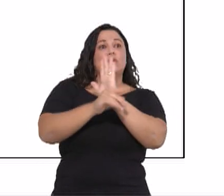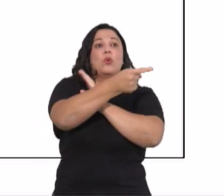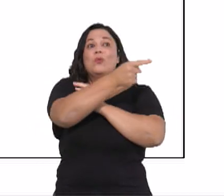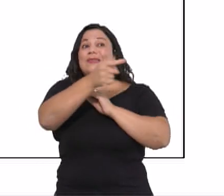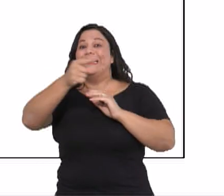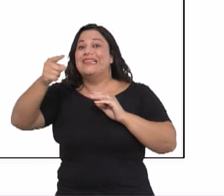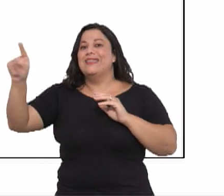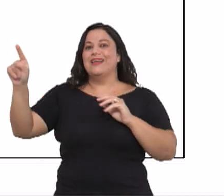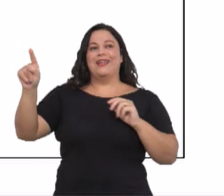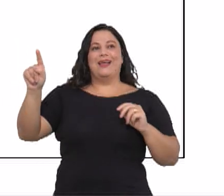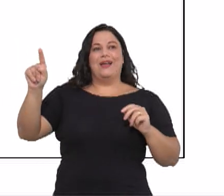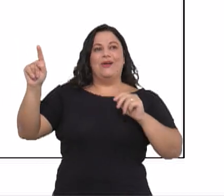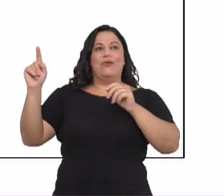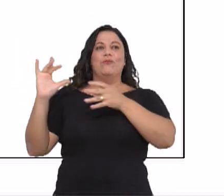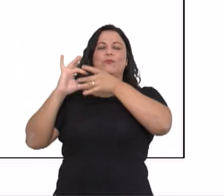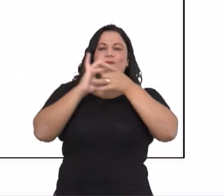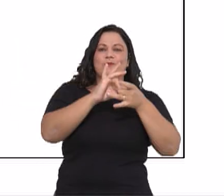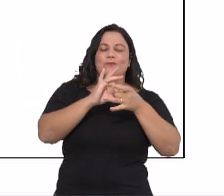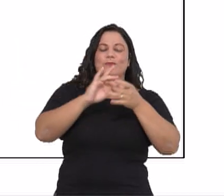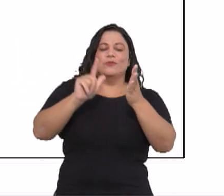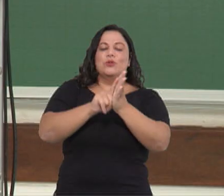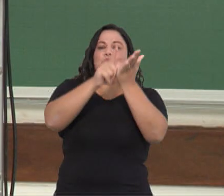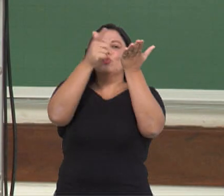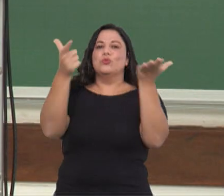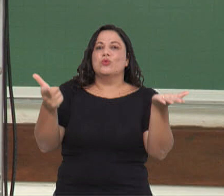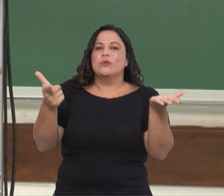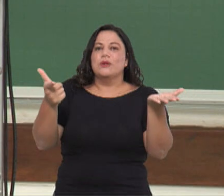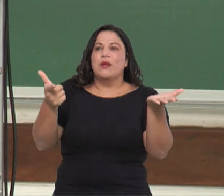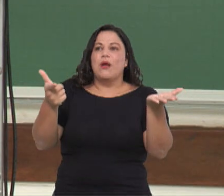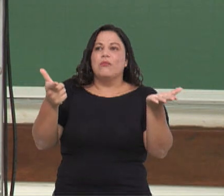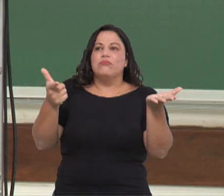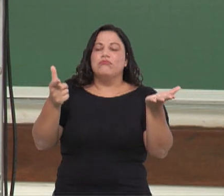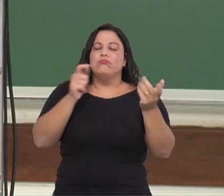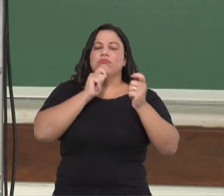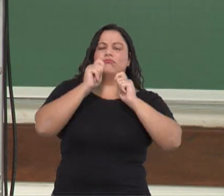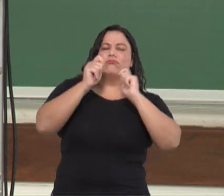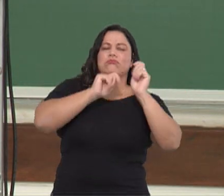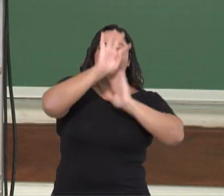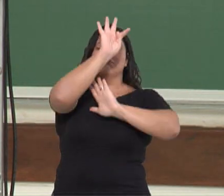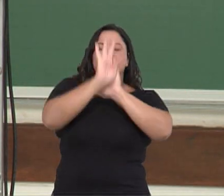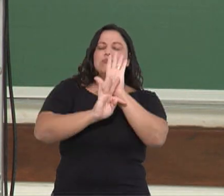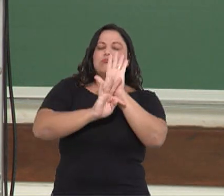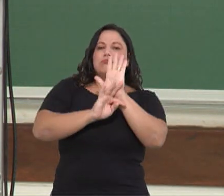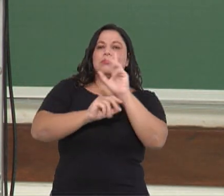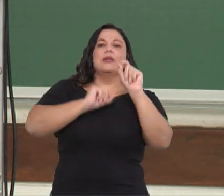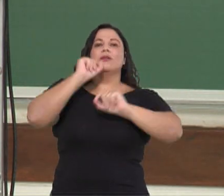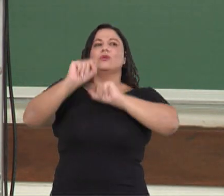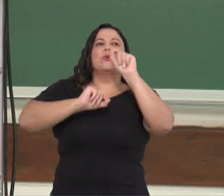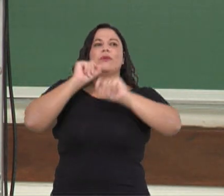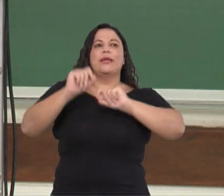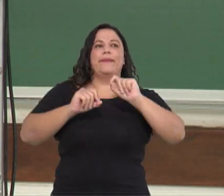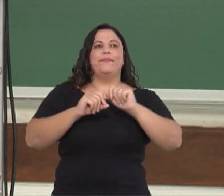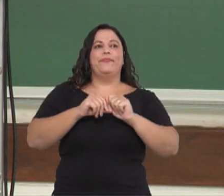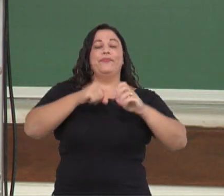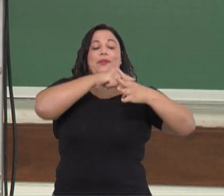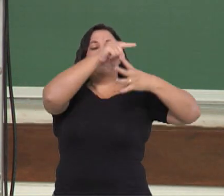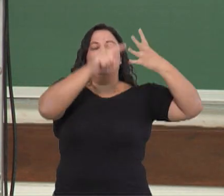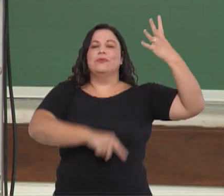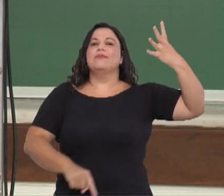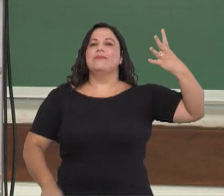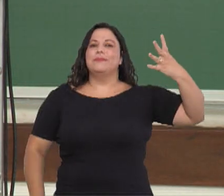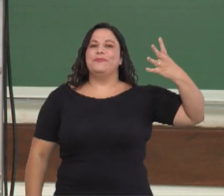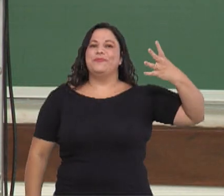não faz parte do meio jornalístico? Essa é bem fácil, mas nós temos aqui 4